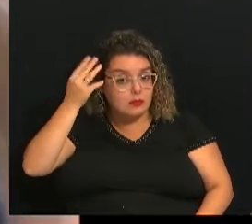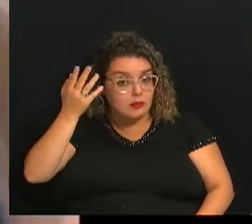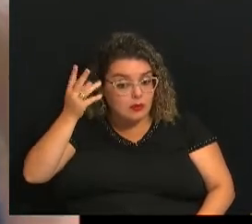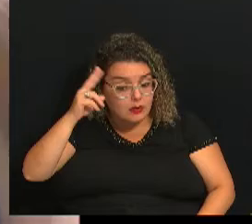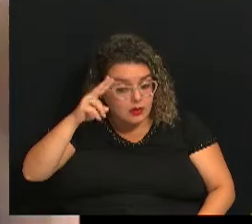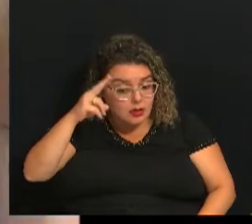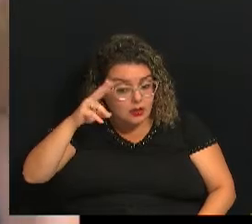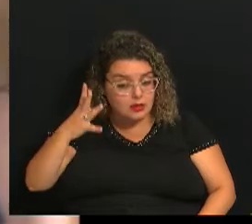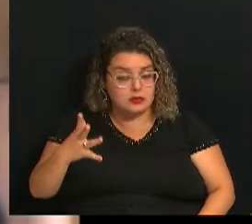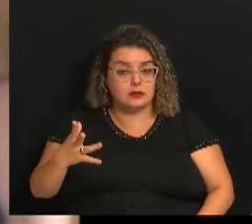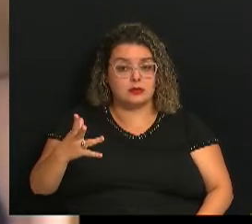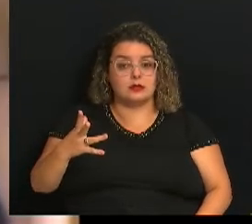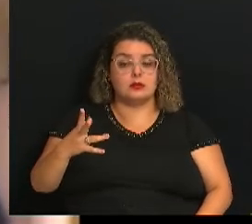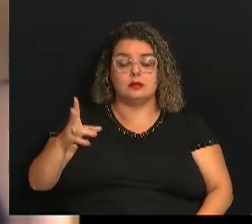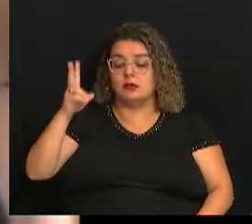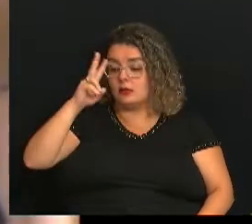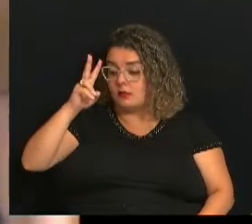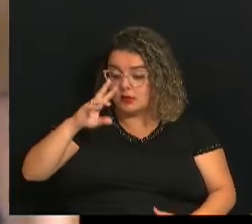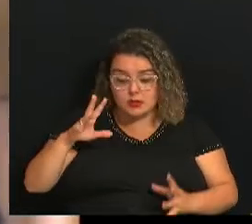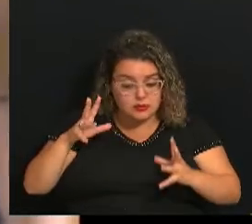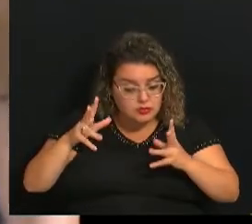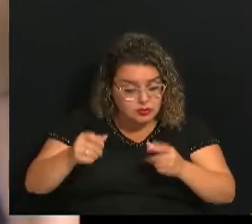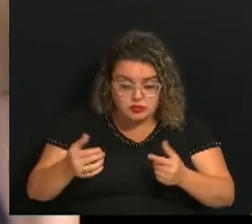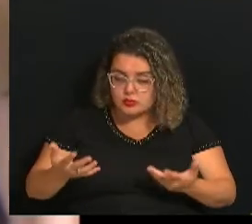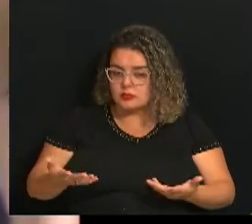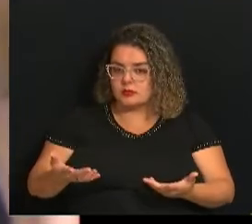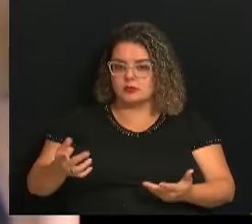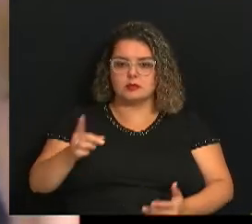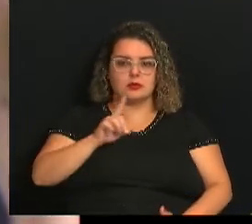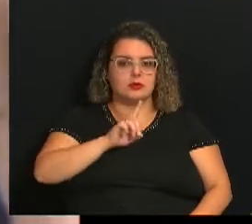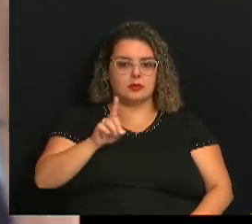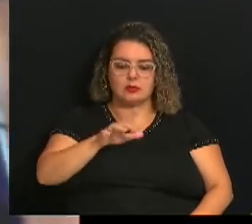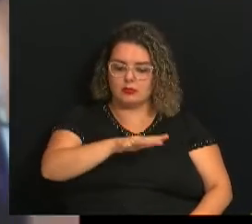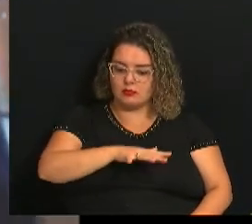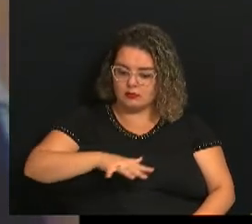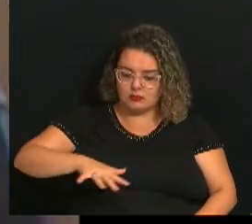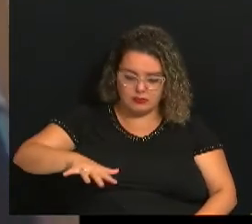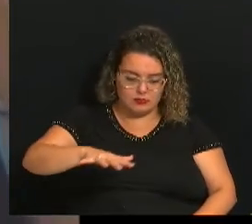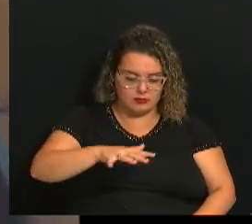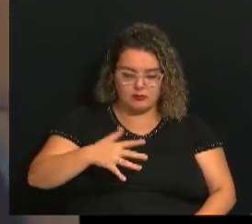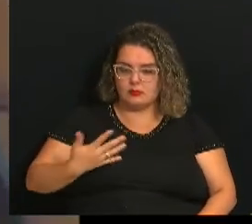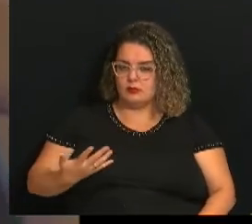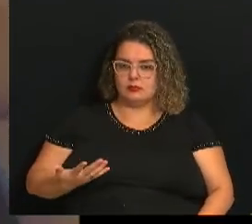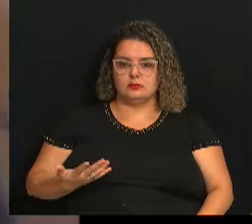da memória, né? Que não é uma área que ela esteja